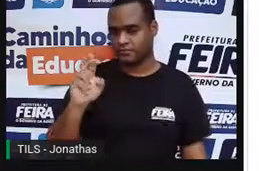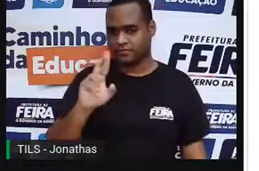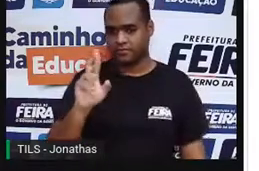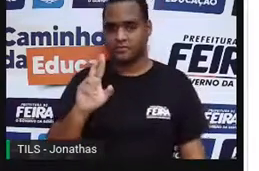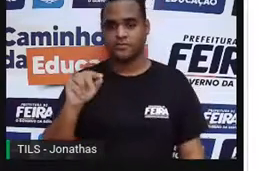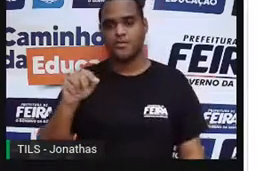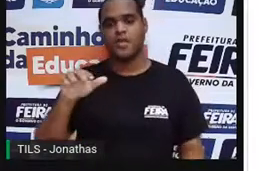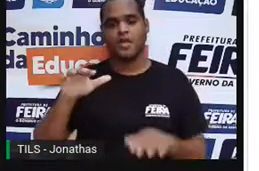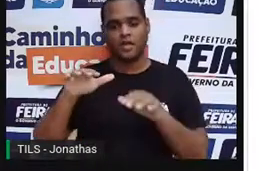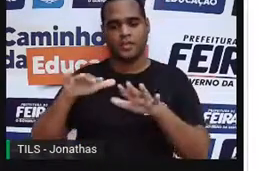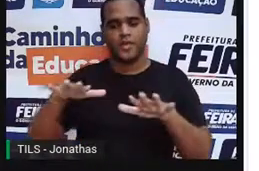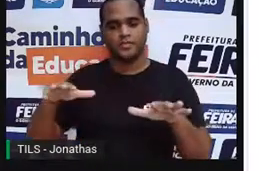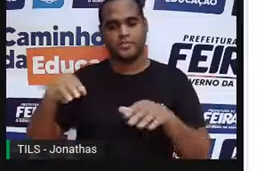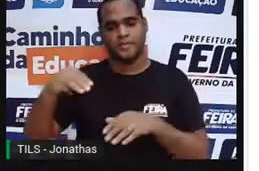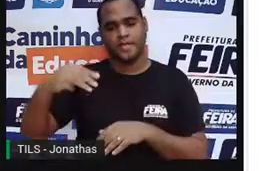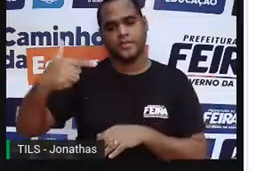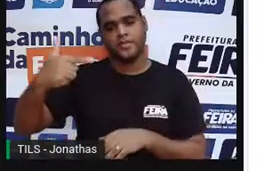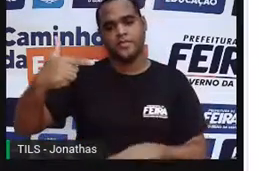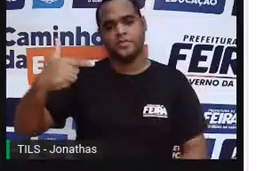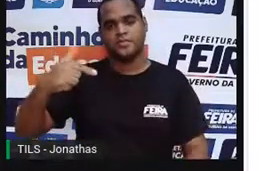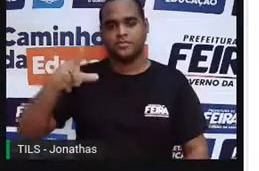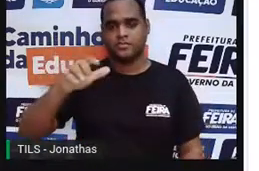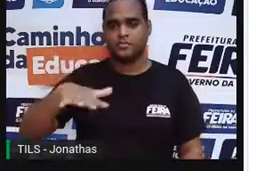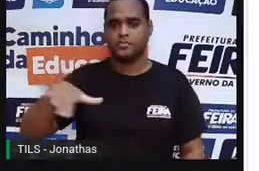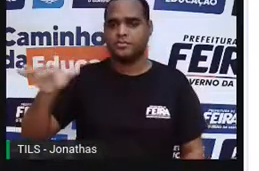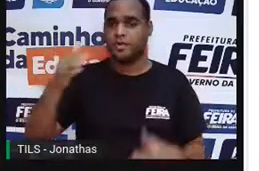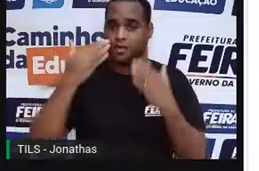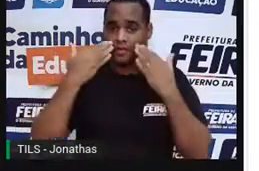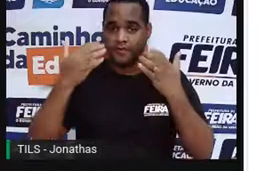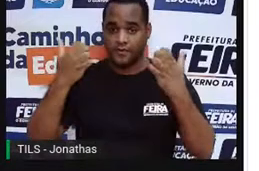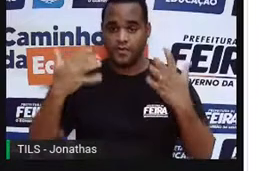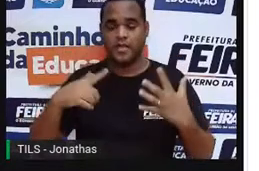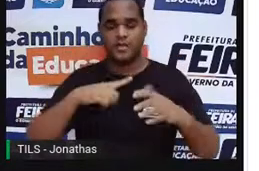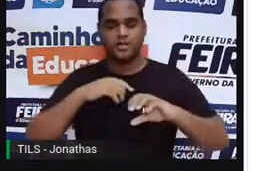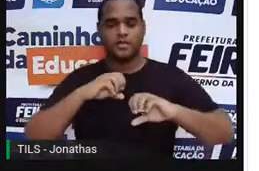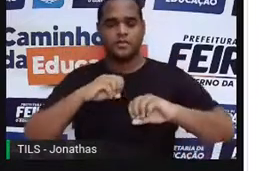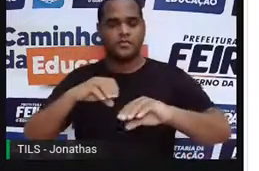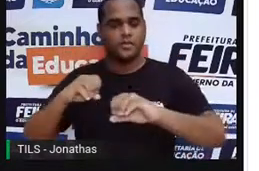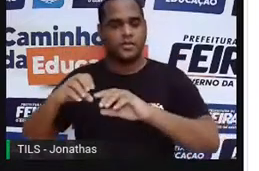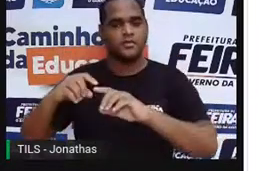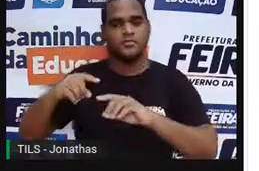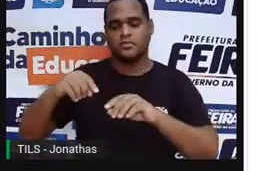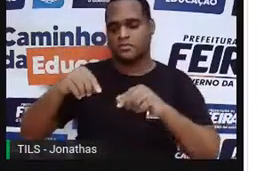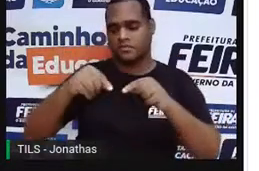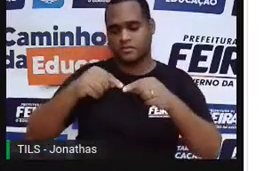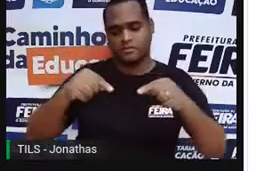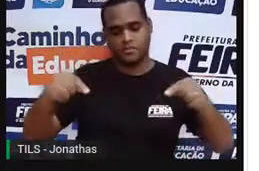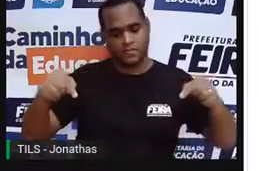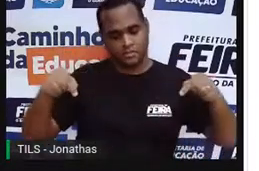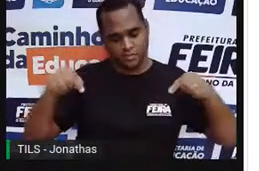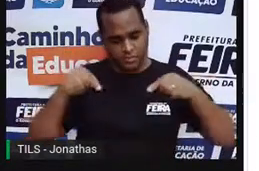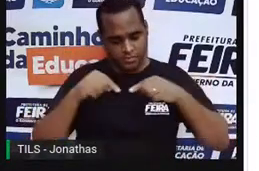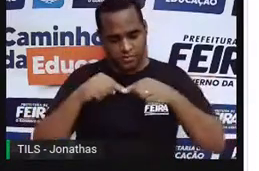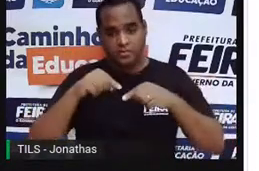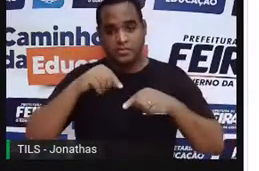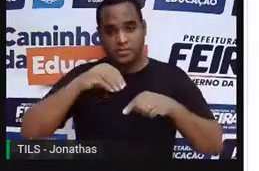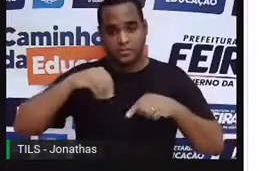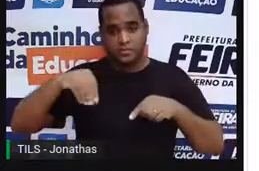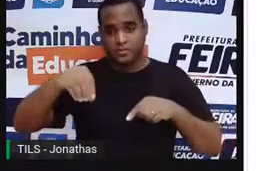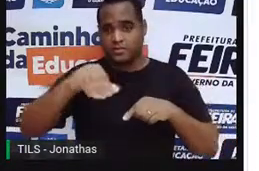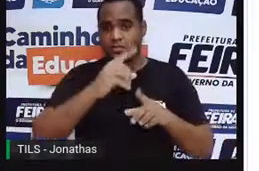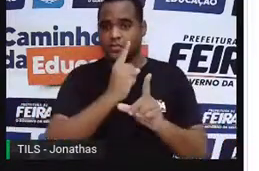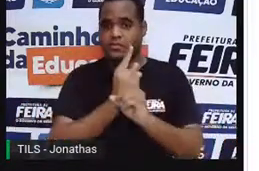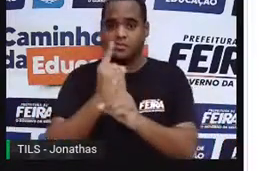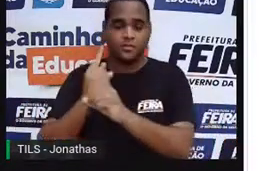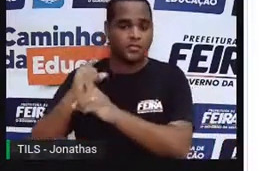Você lembra que lá na primeira situação que foi apresentada nessa aula do terreno quando a gente encontrou a medida da